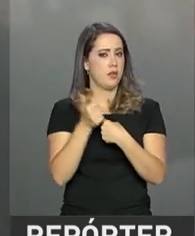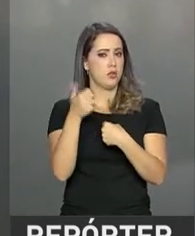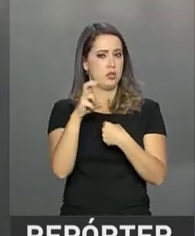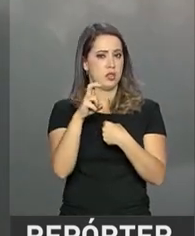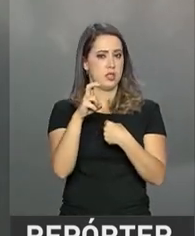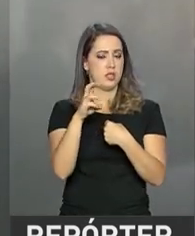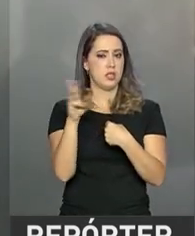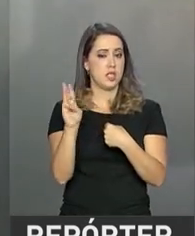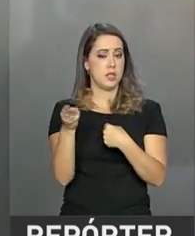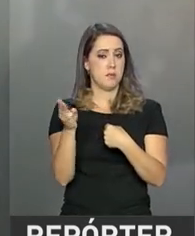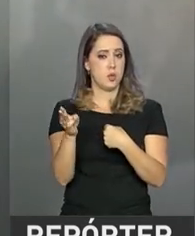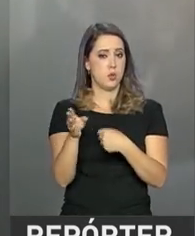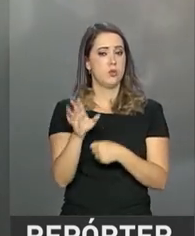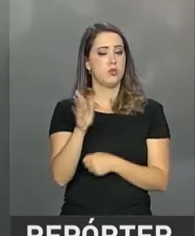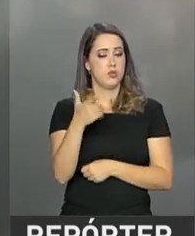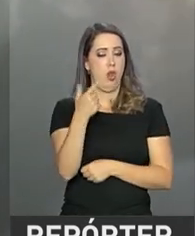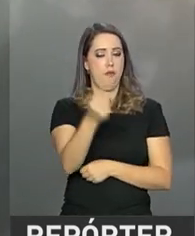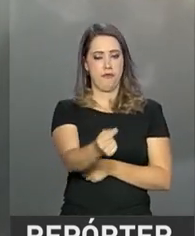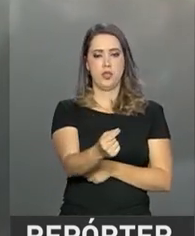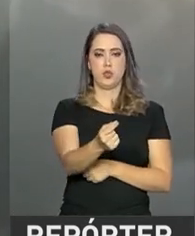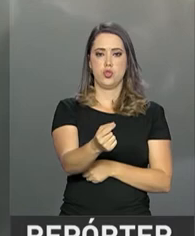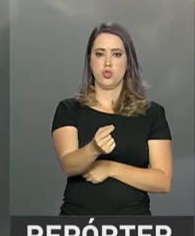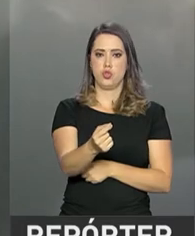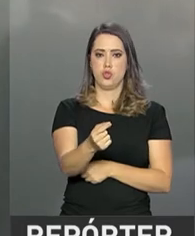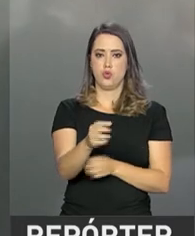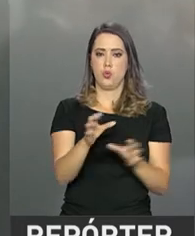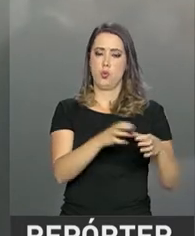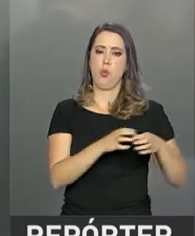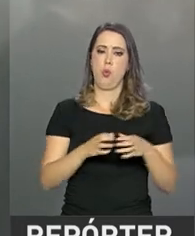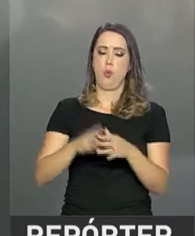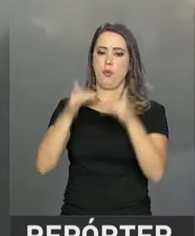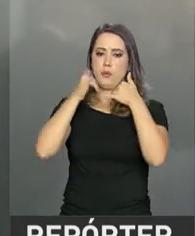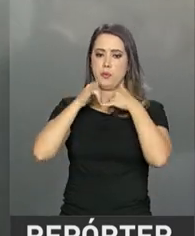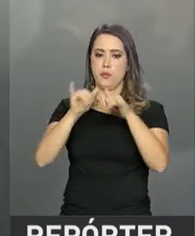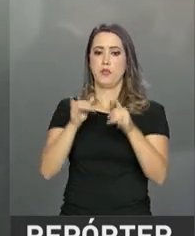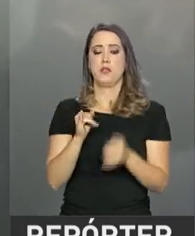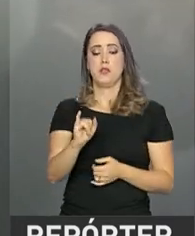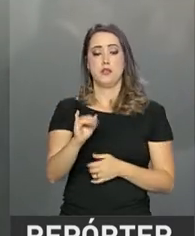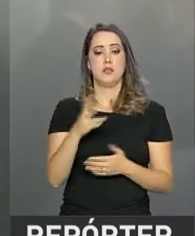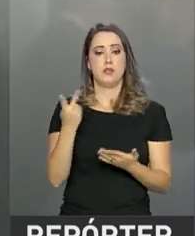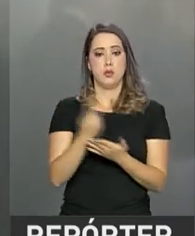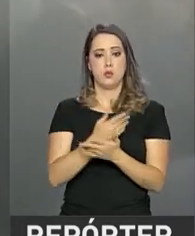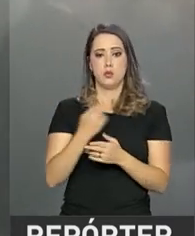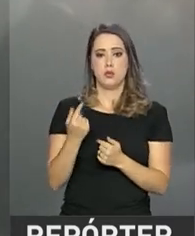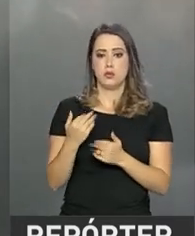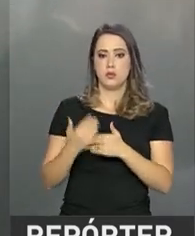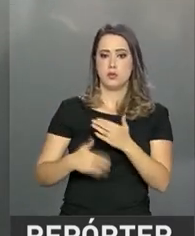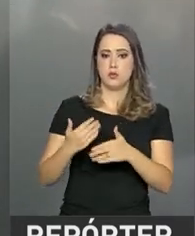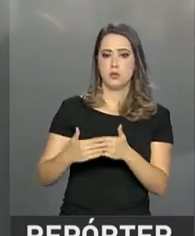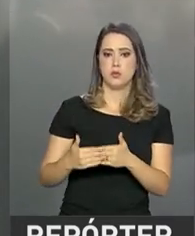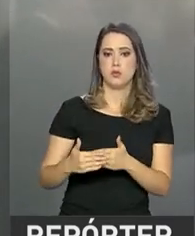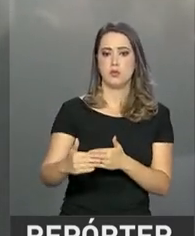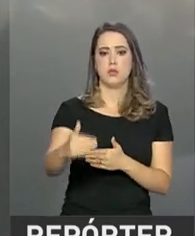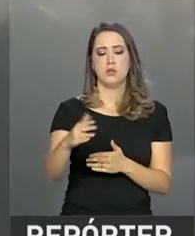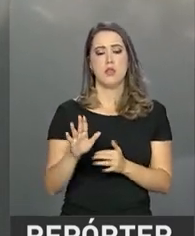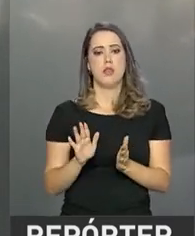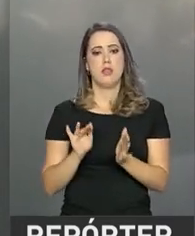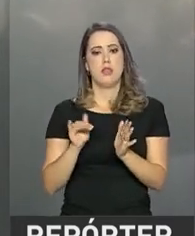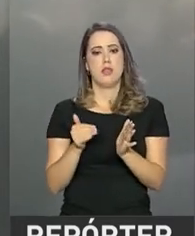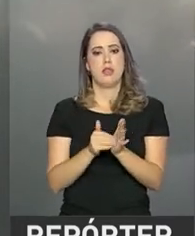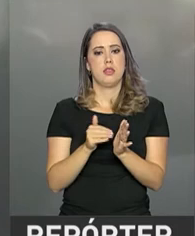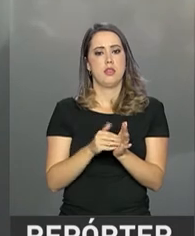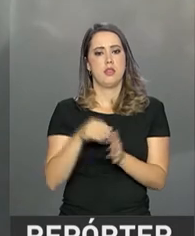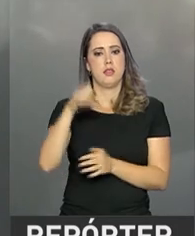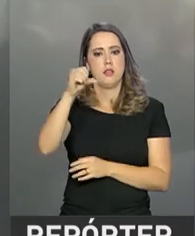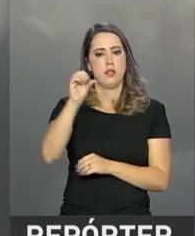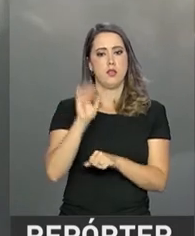minutos. São 20 lotes. Se esse tempo permanecer até o fim do leilão, ele deve se estender pelo menos até 9